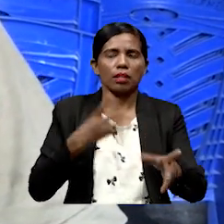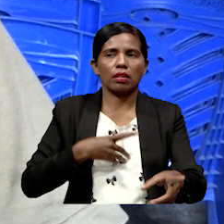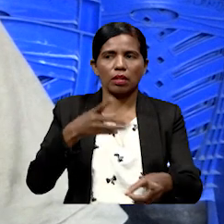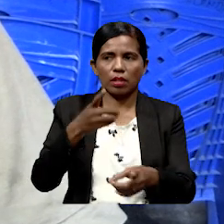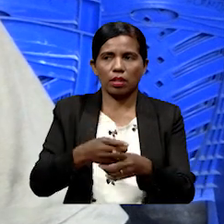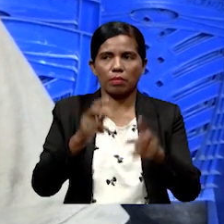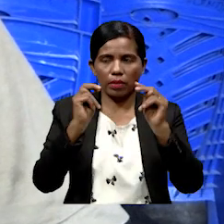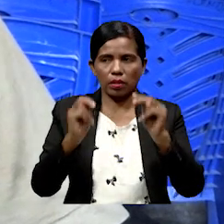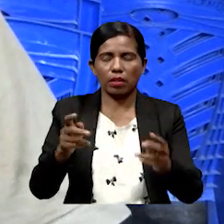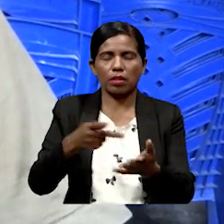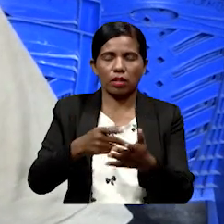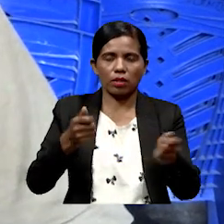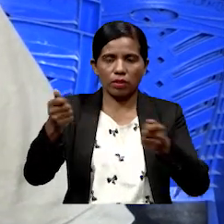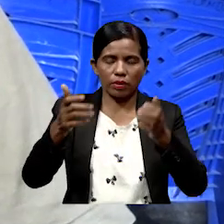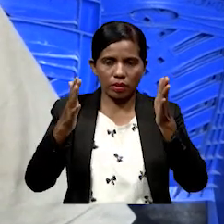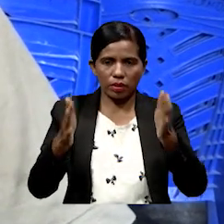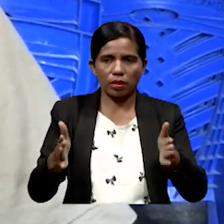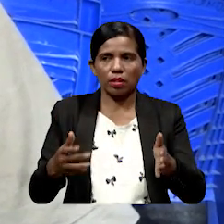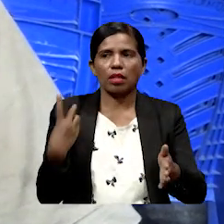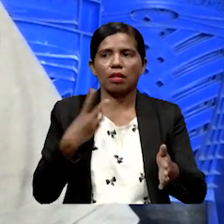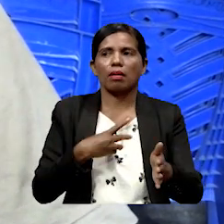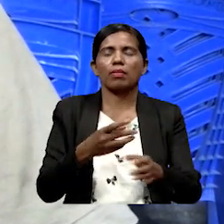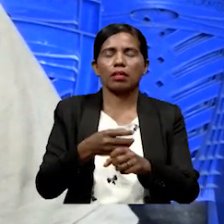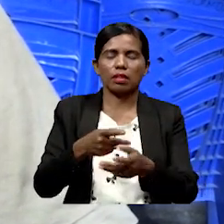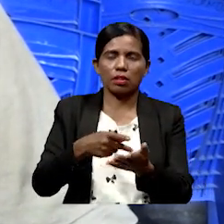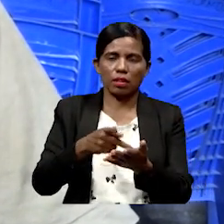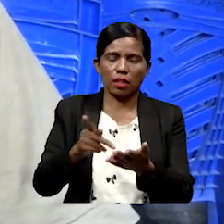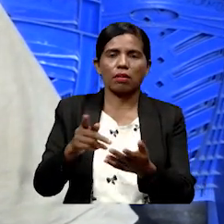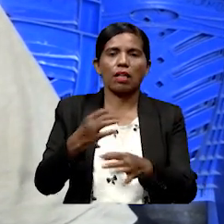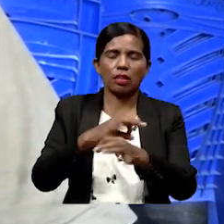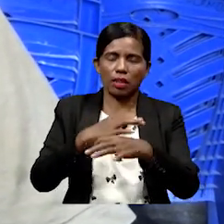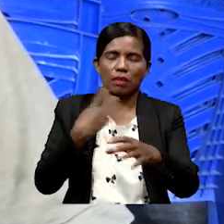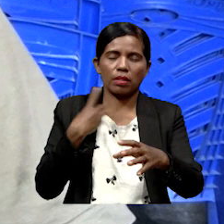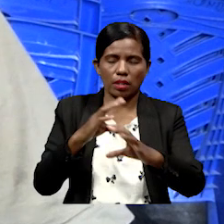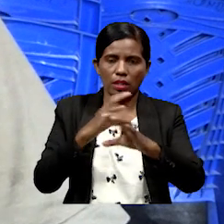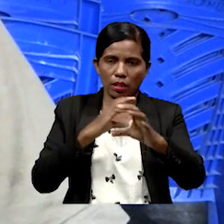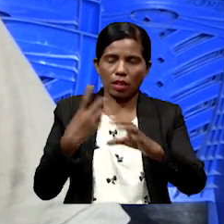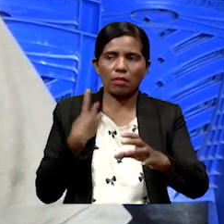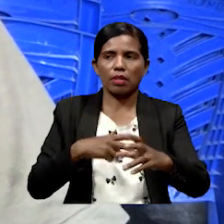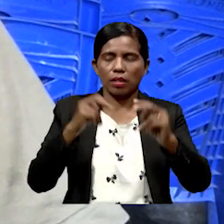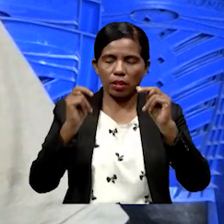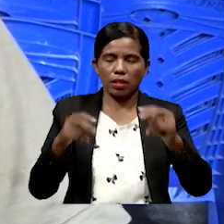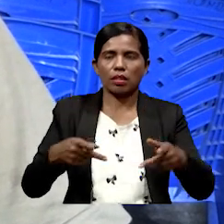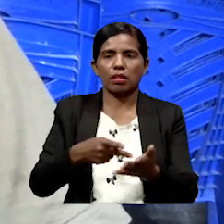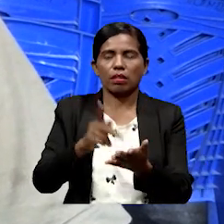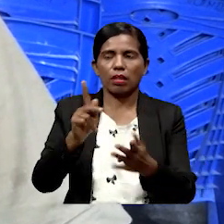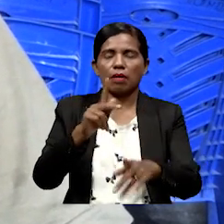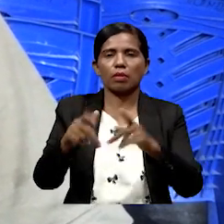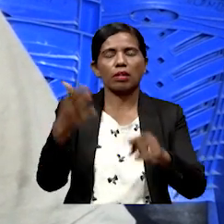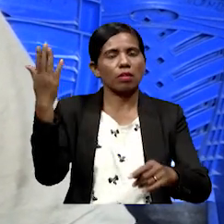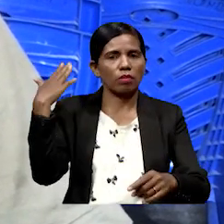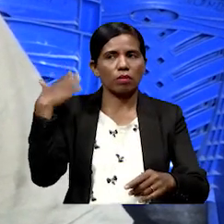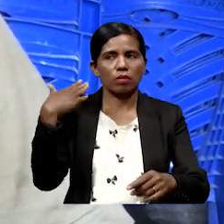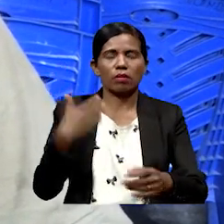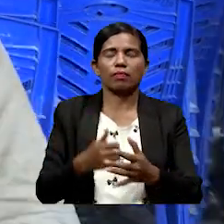mos precisa selo condutor, ami precisa halo man intenção ba minha careta. E ami tem que selo vale é mas ira ulu ken ba halo